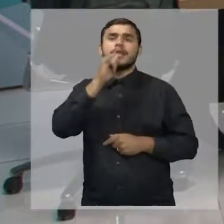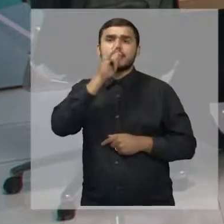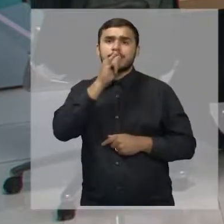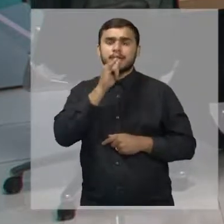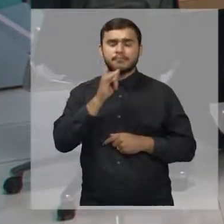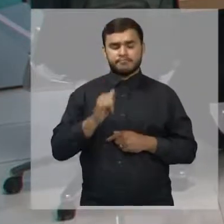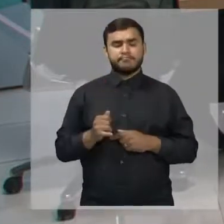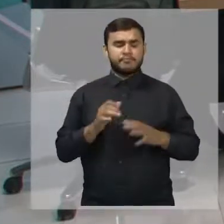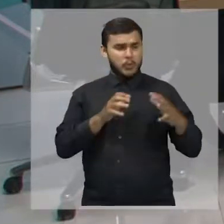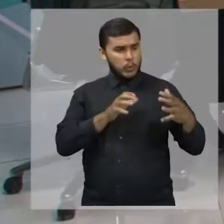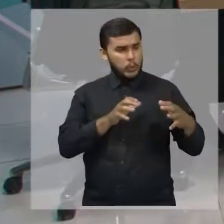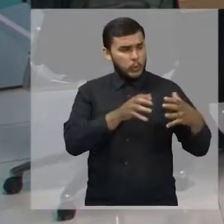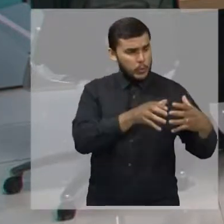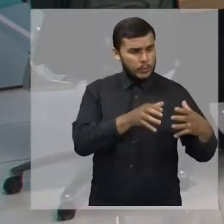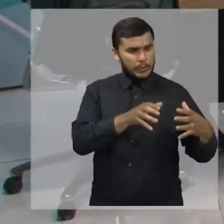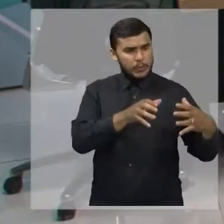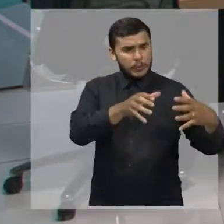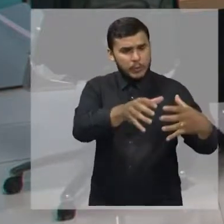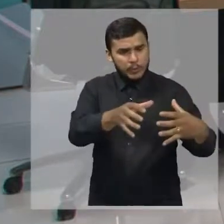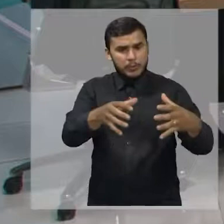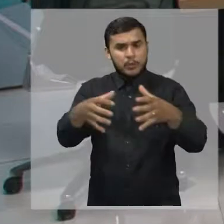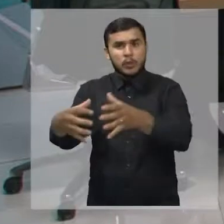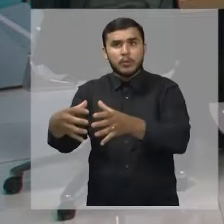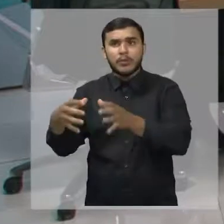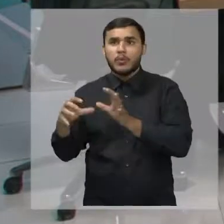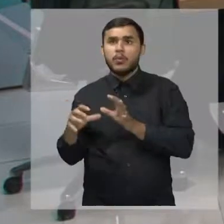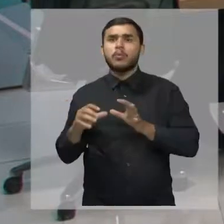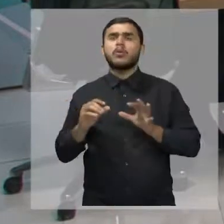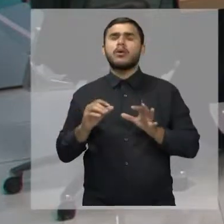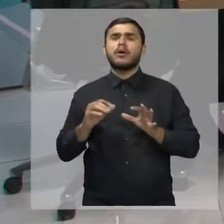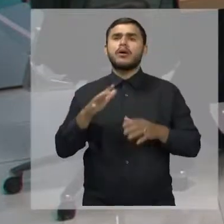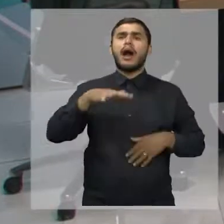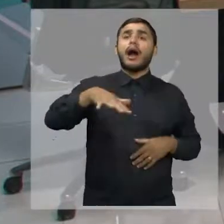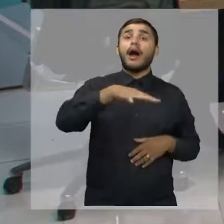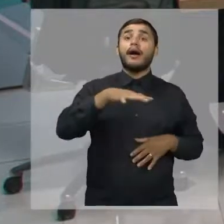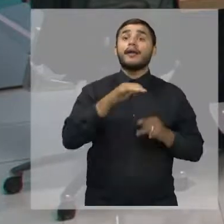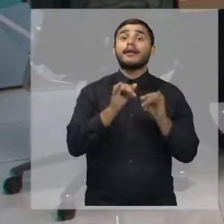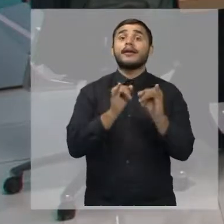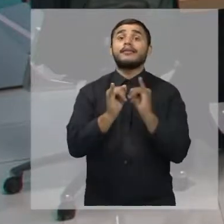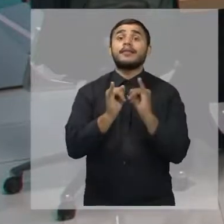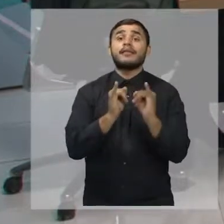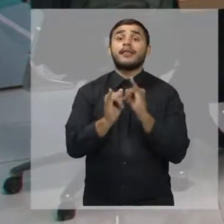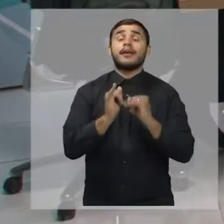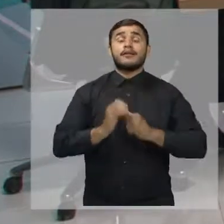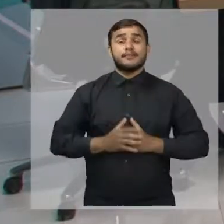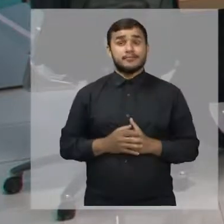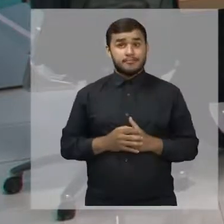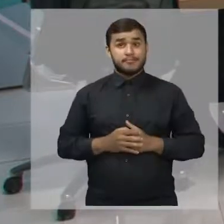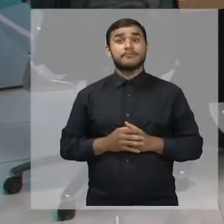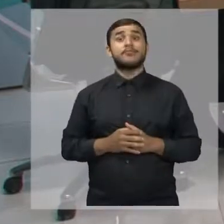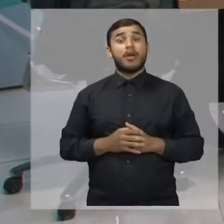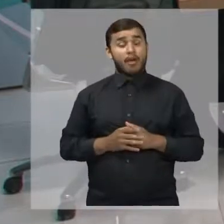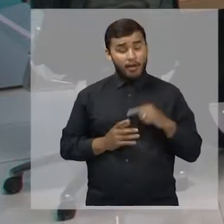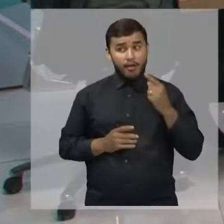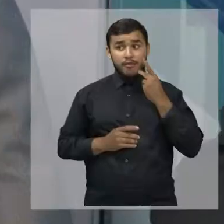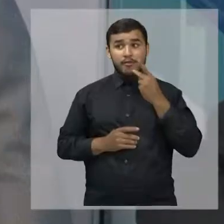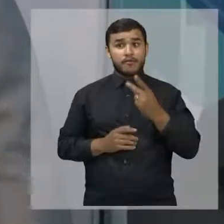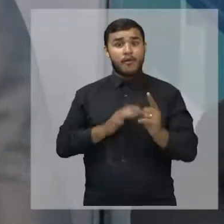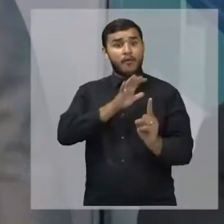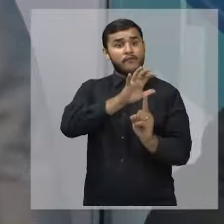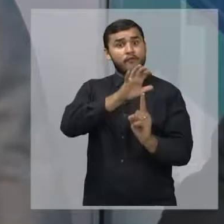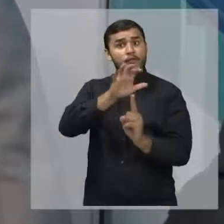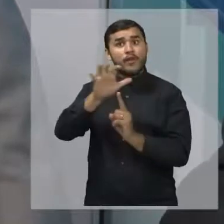grupos que atuam bem na internet, começaram esses grupos a aparecer com um nicho de poder, criando